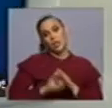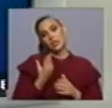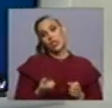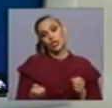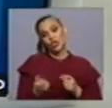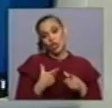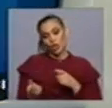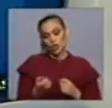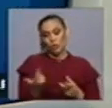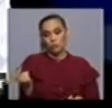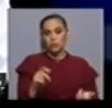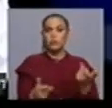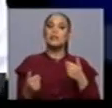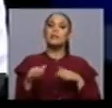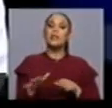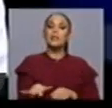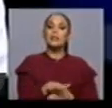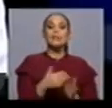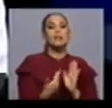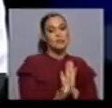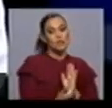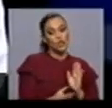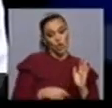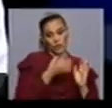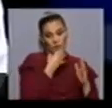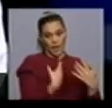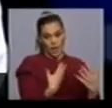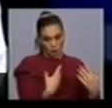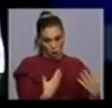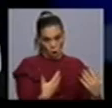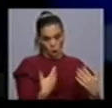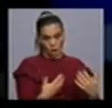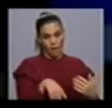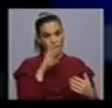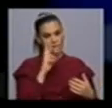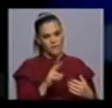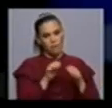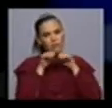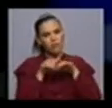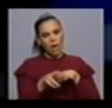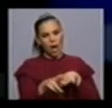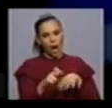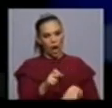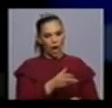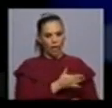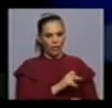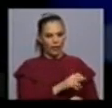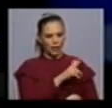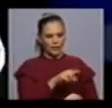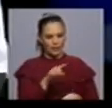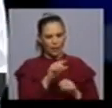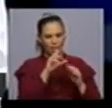estrelas. Nesta galáxia, em particular nesta galáxia, nós vemos que a pressão de radiação é muito inferior